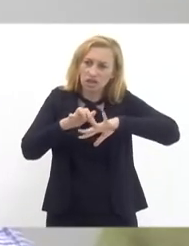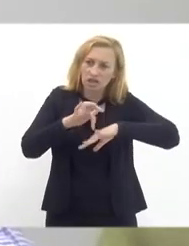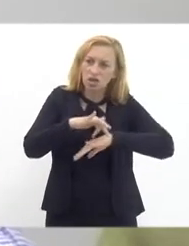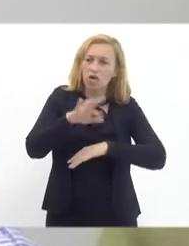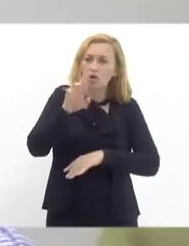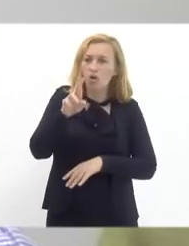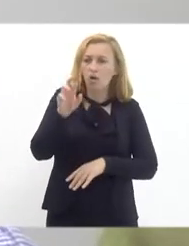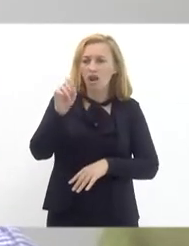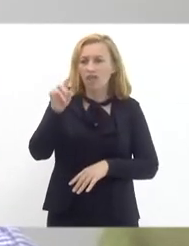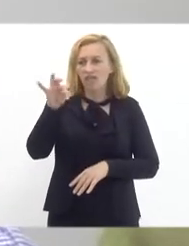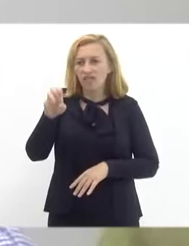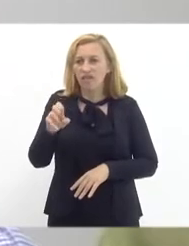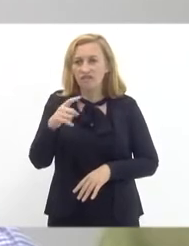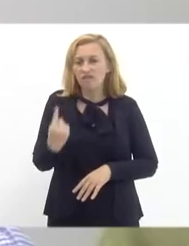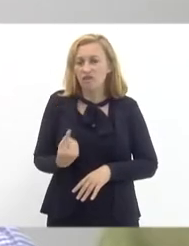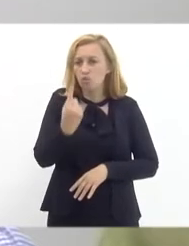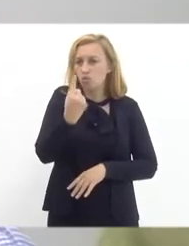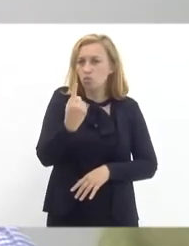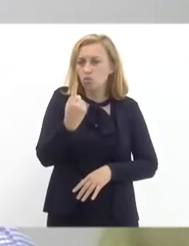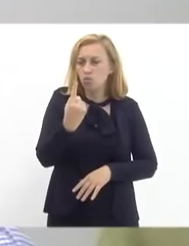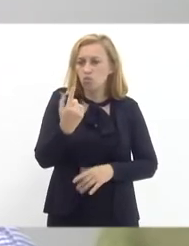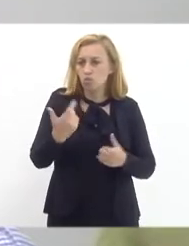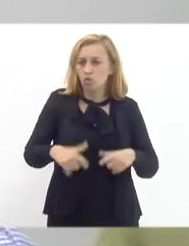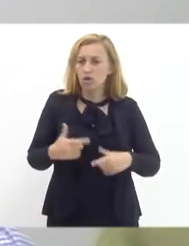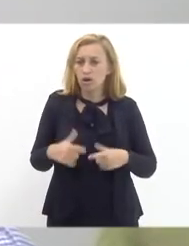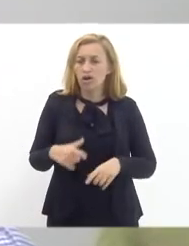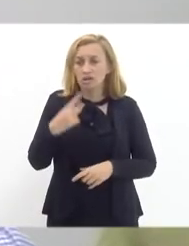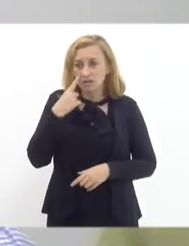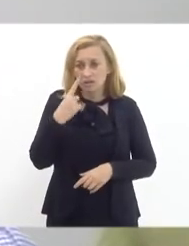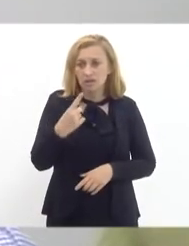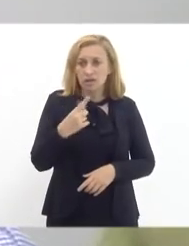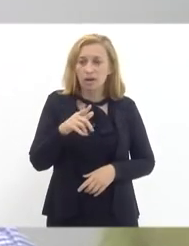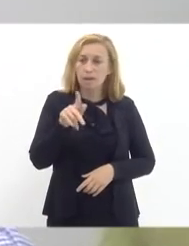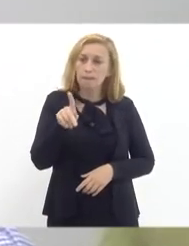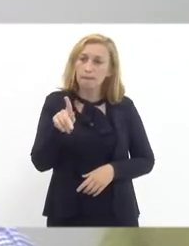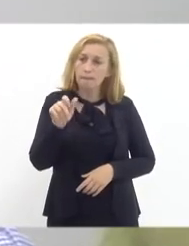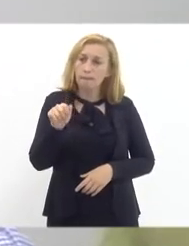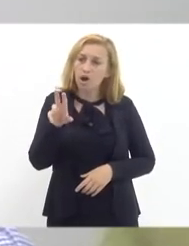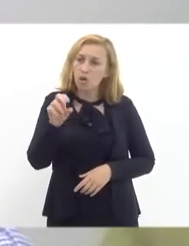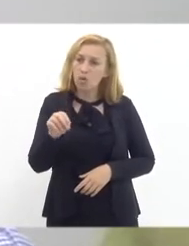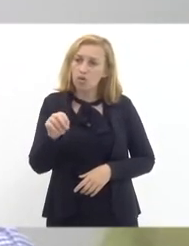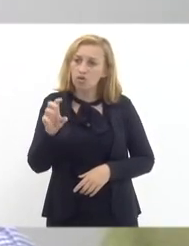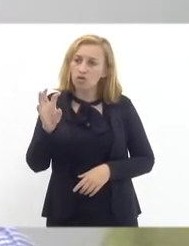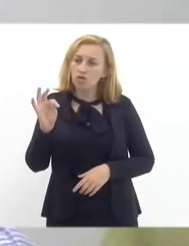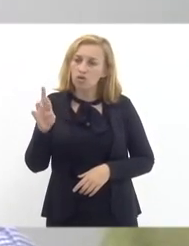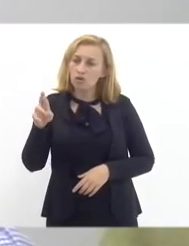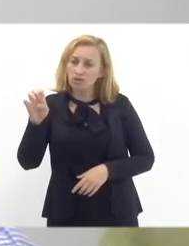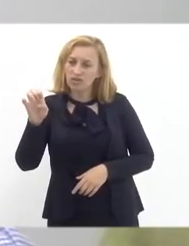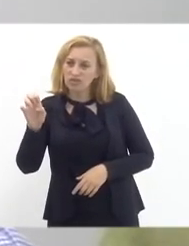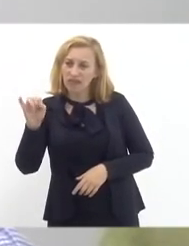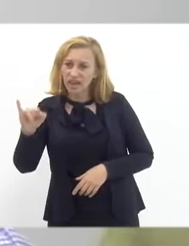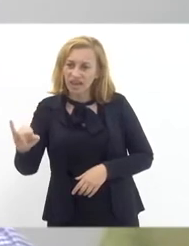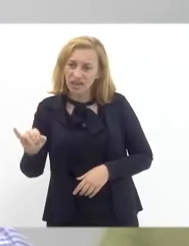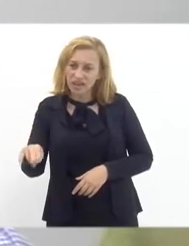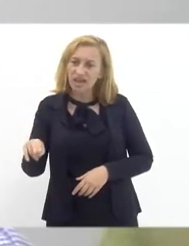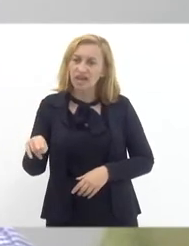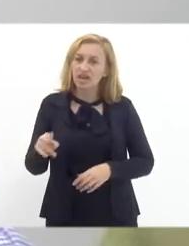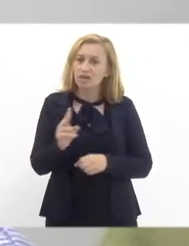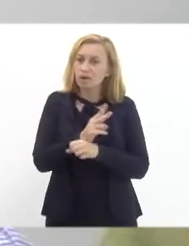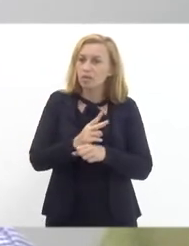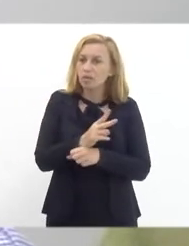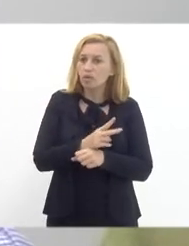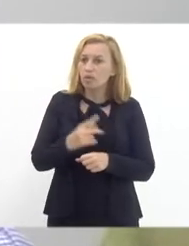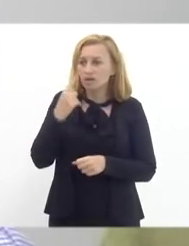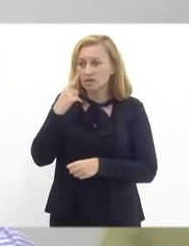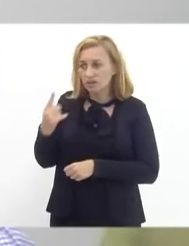lugar. Se você pegar o Paulo de Fronten e olhar para lá procurando, aí você vai ver o elevador e a